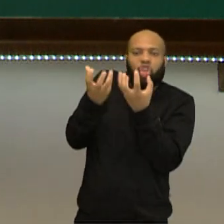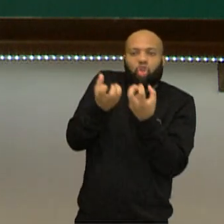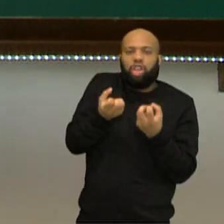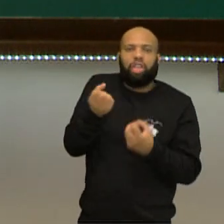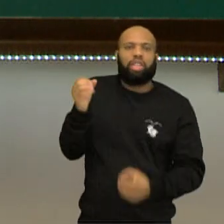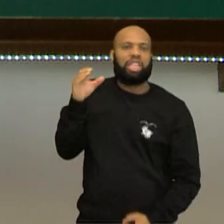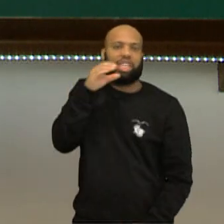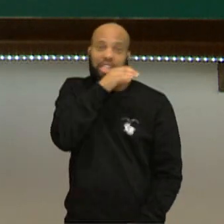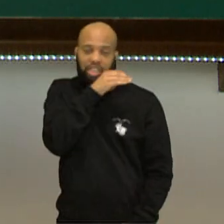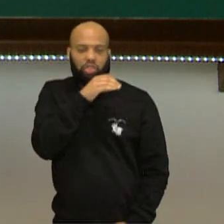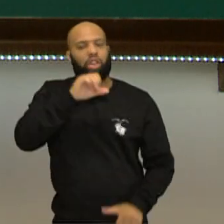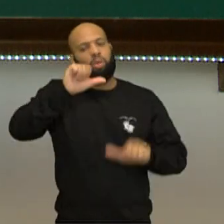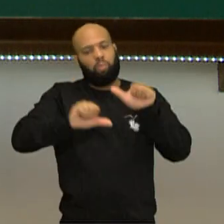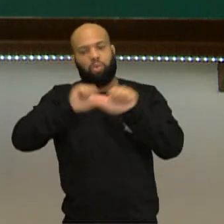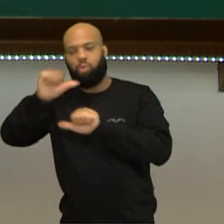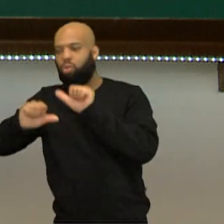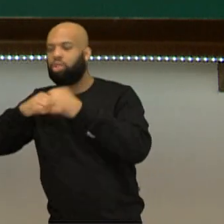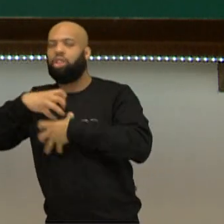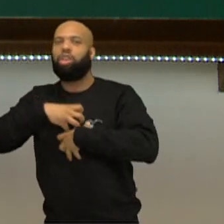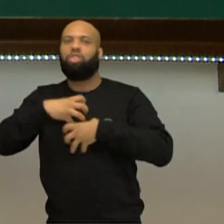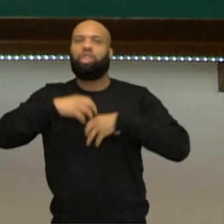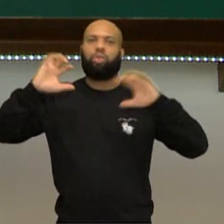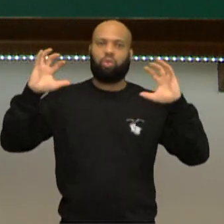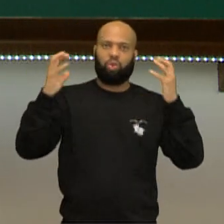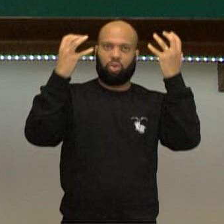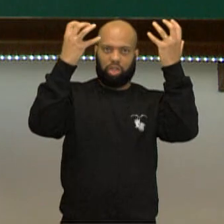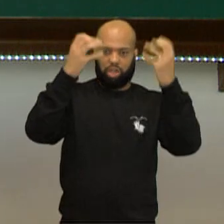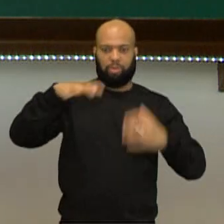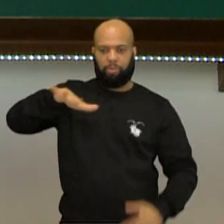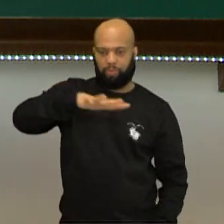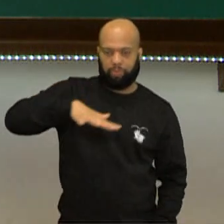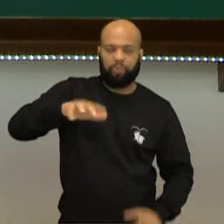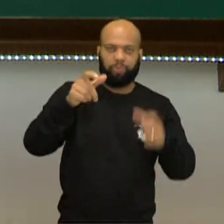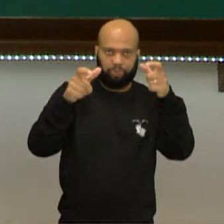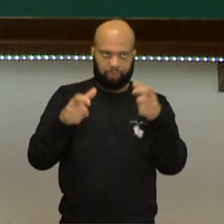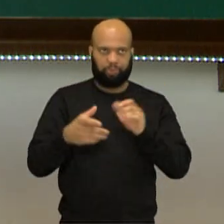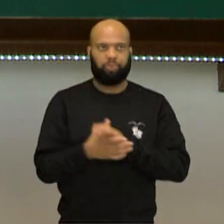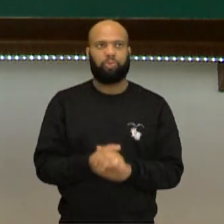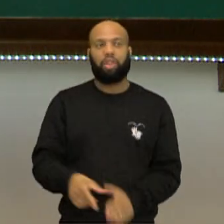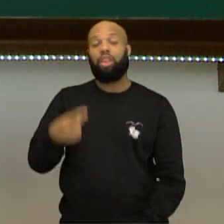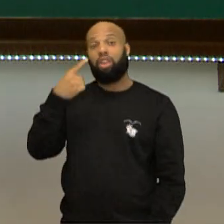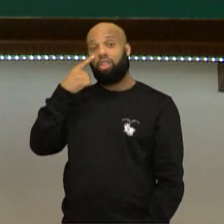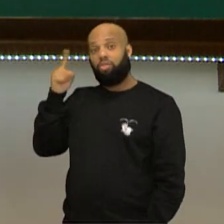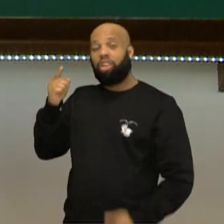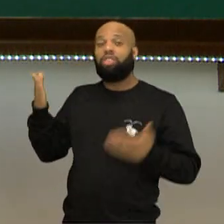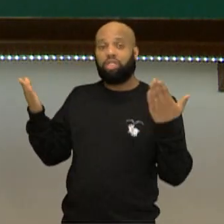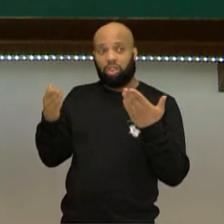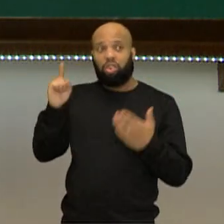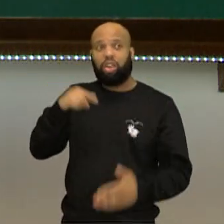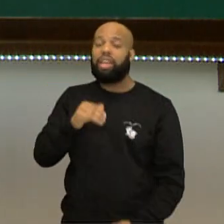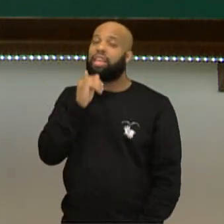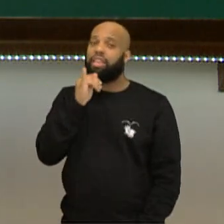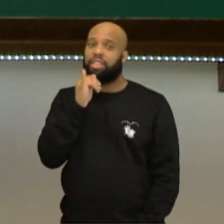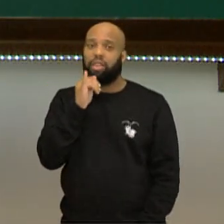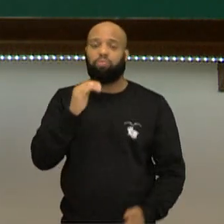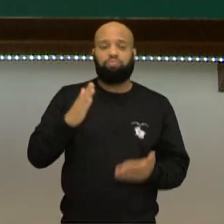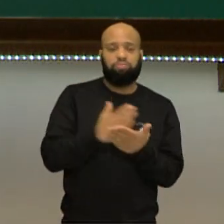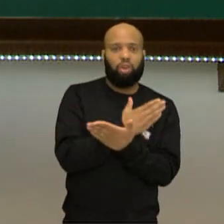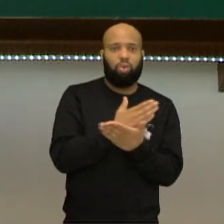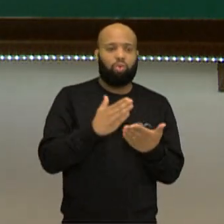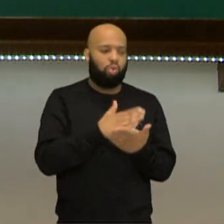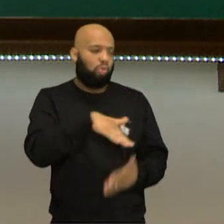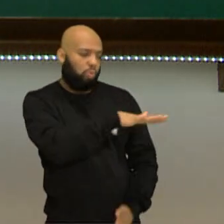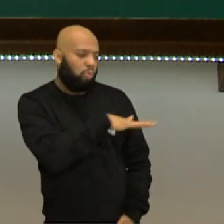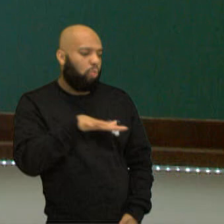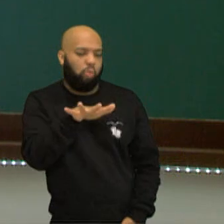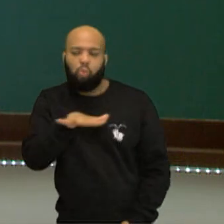assim algumas modificações nas condições climáticas daquela localidade. Aqui na tela você vê algumas superfícies e a taxa